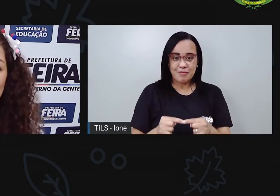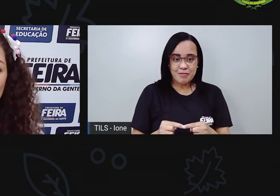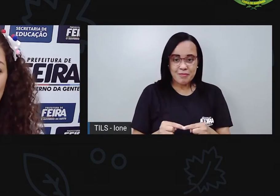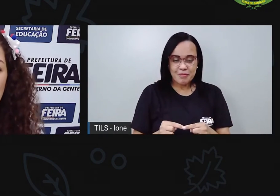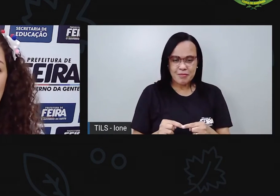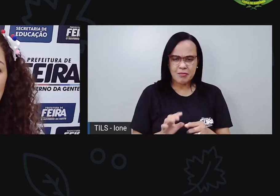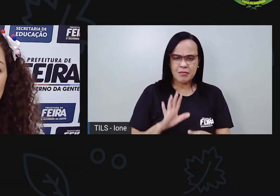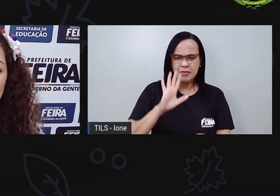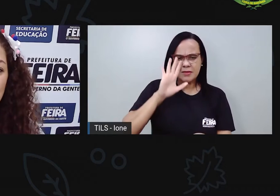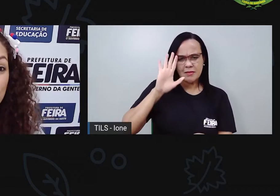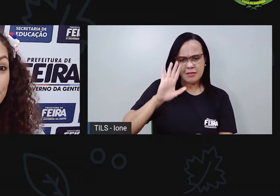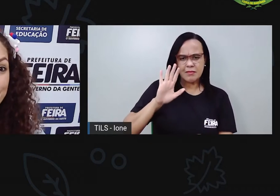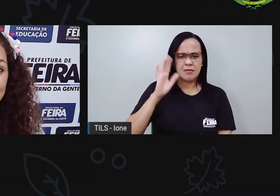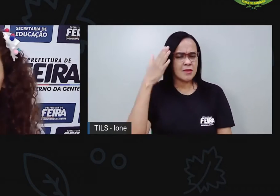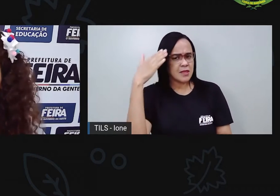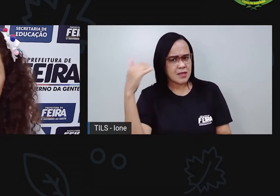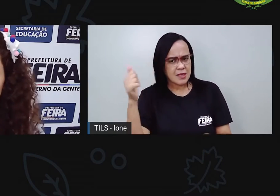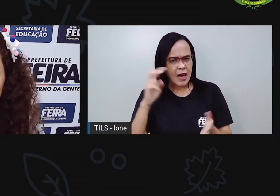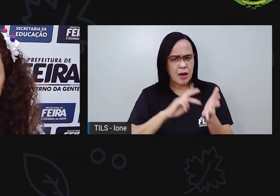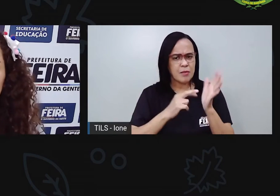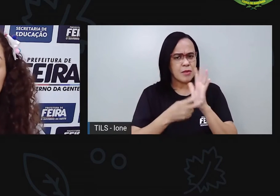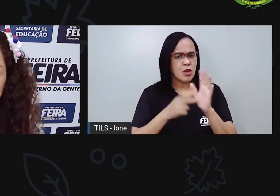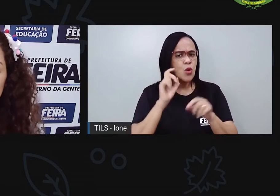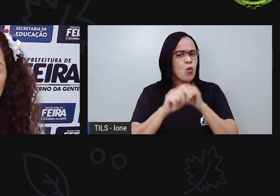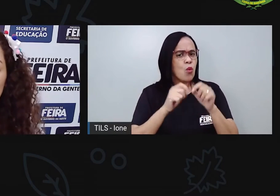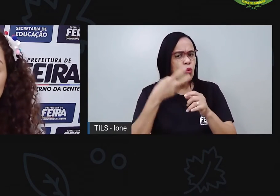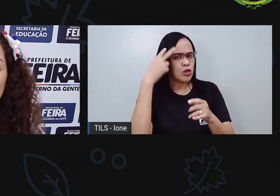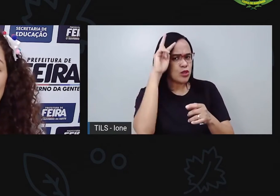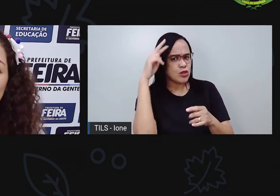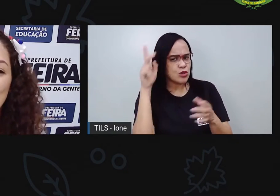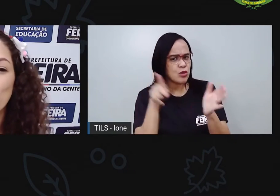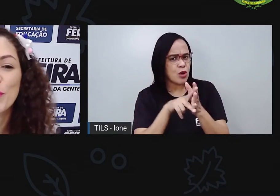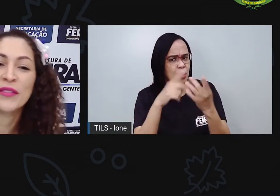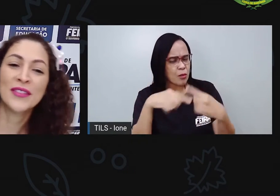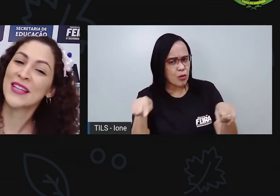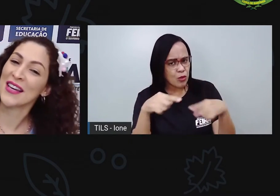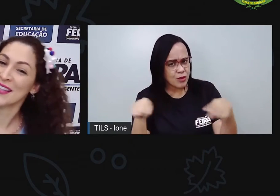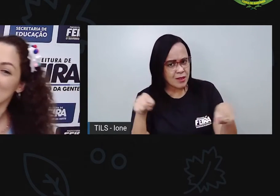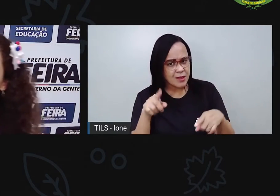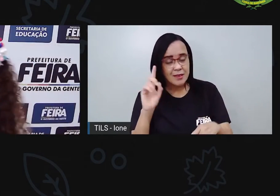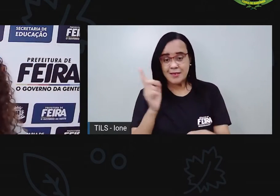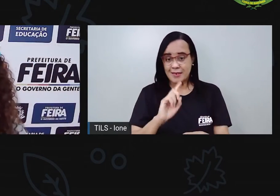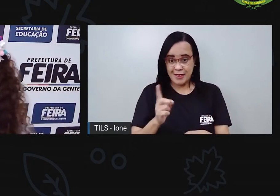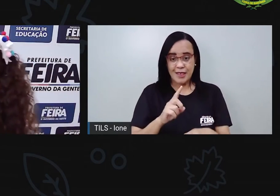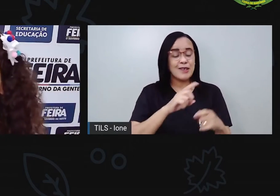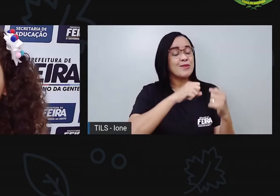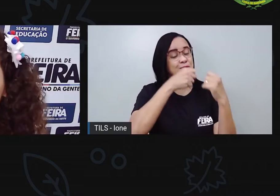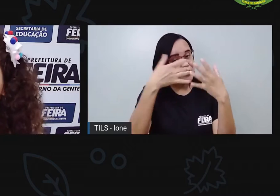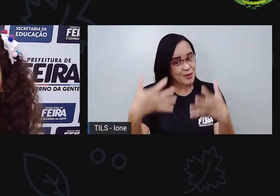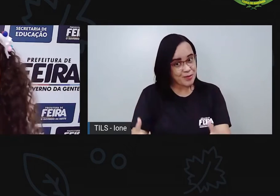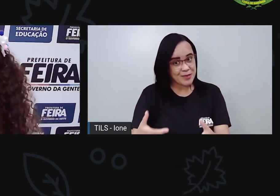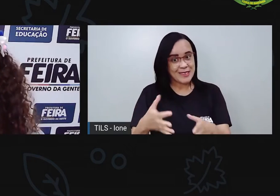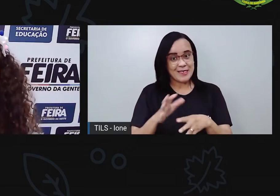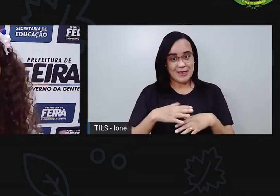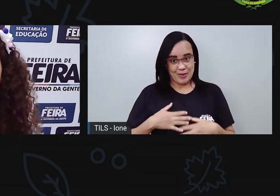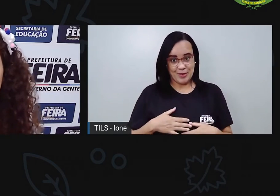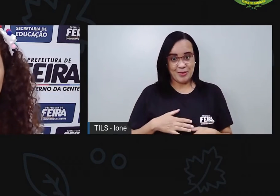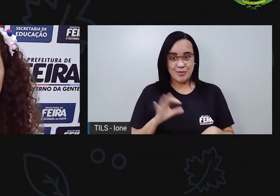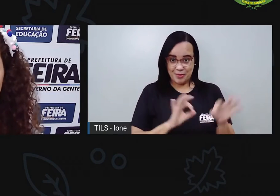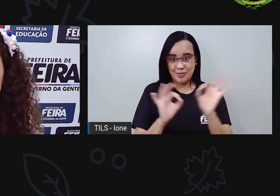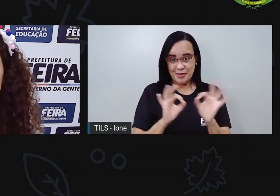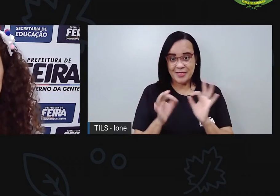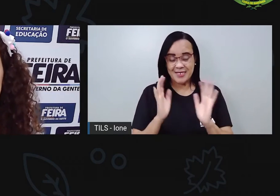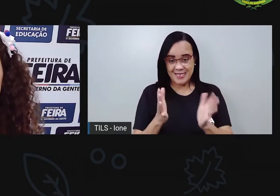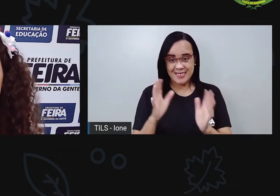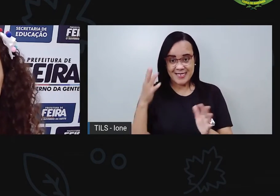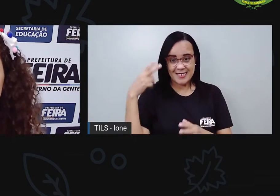história sonora não pode deixar que eu compro para você preparado uma